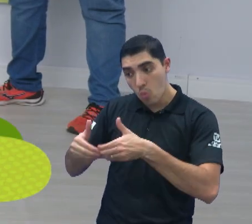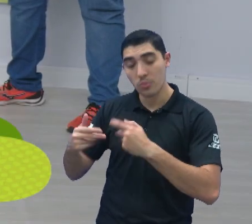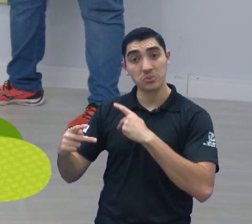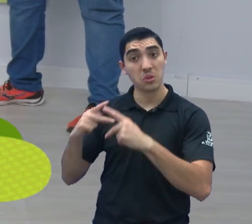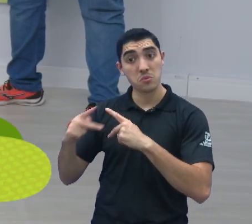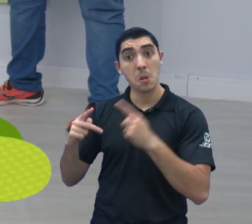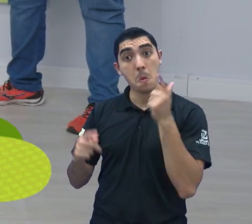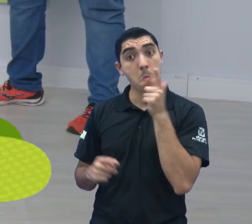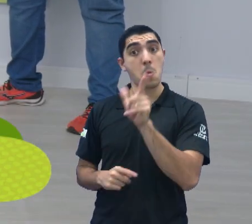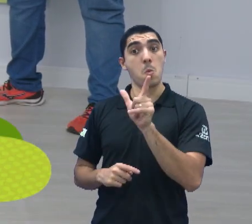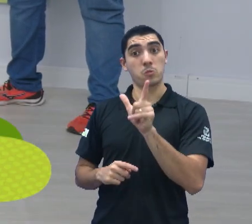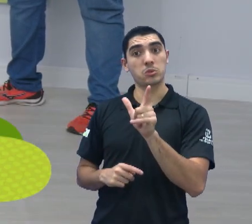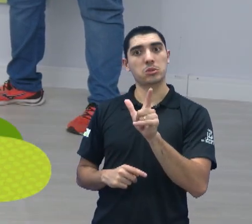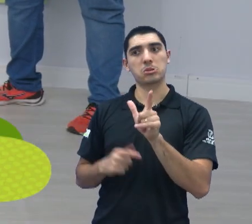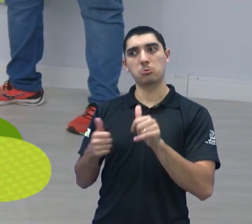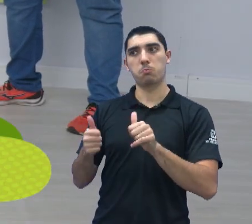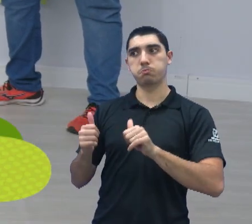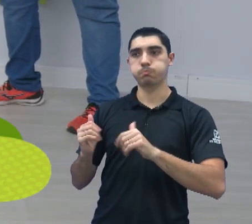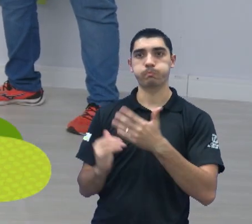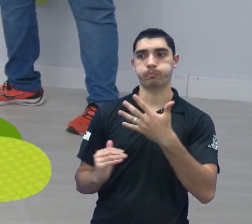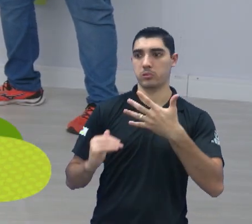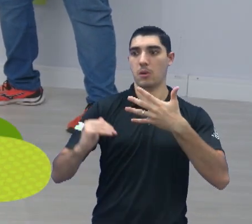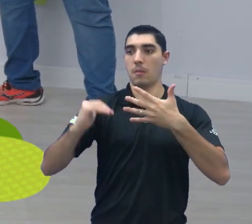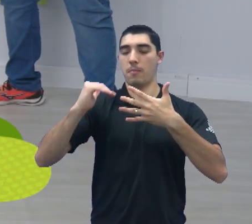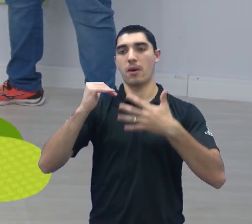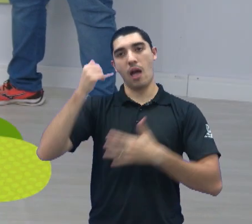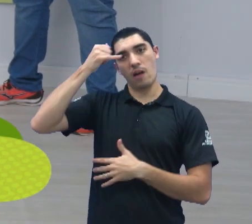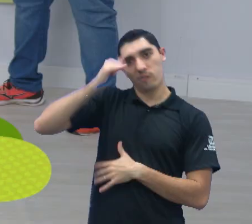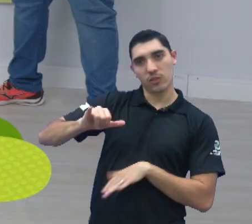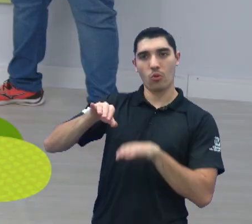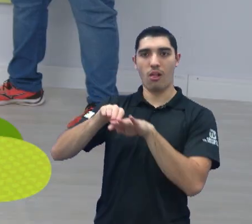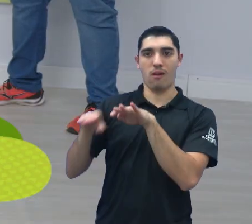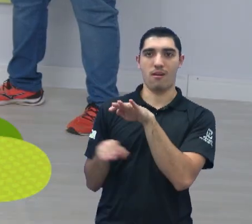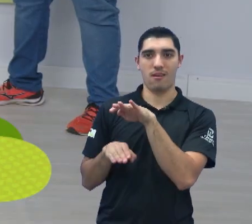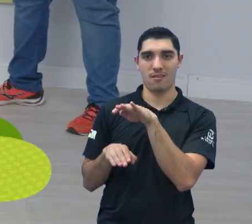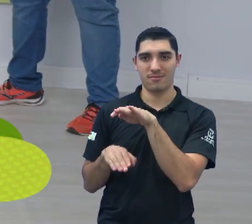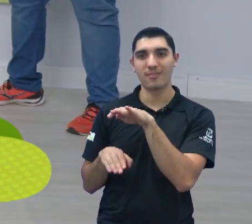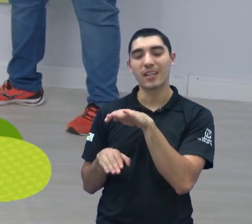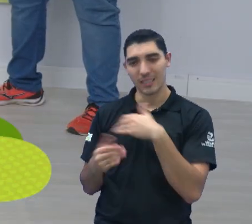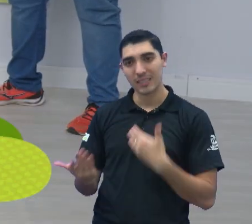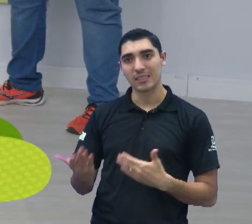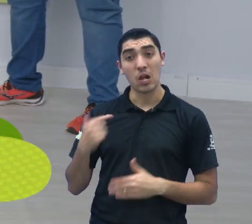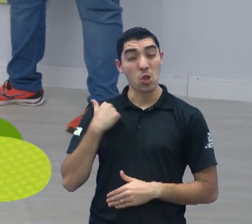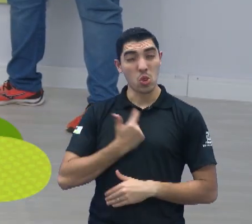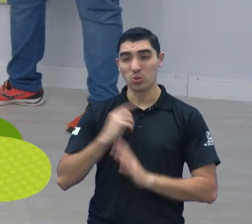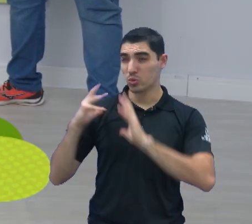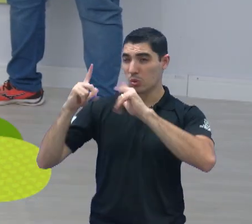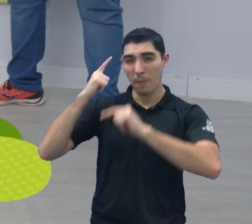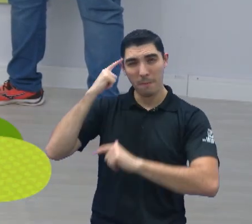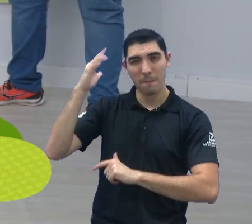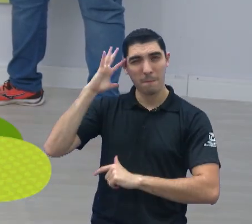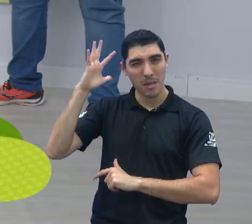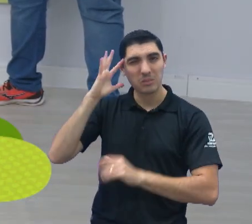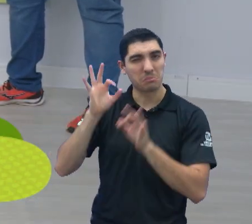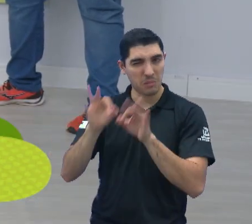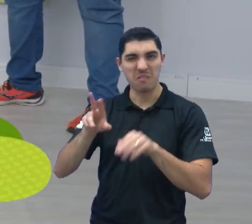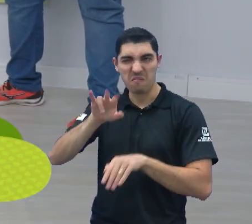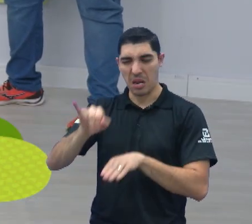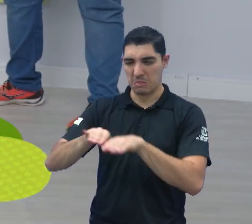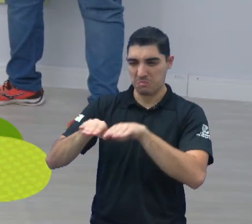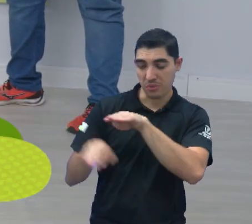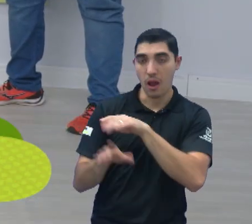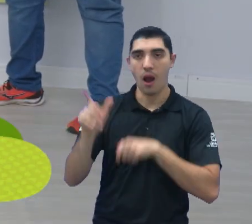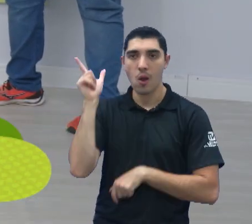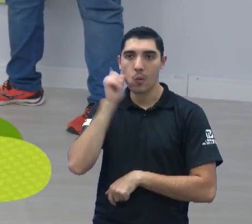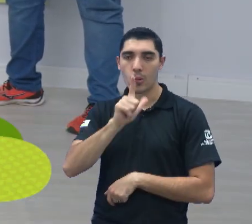esse algo a mais, esse gás a mais para poder escapar do rebaixamento, que pra gente, para todos, era meio que certo, mas conseguiram escapar e agora o Flavinho assume